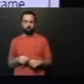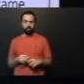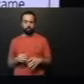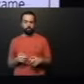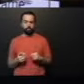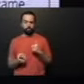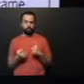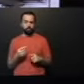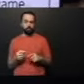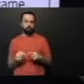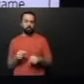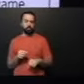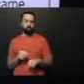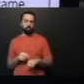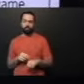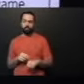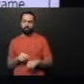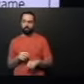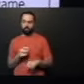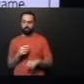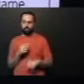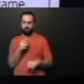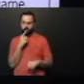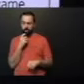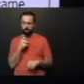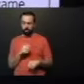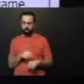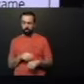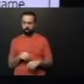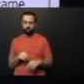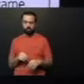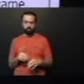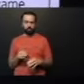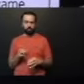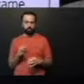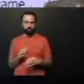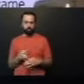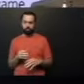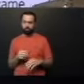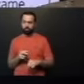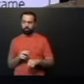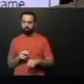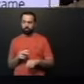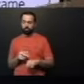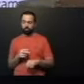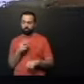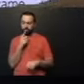Fluxo, xô, som de KS. Fixar, som do KS.